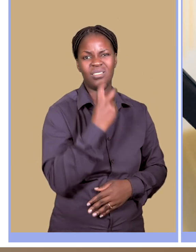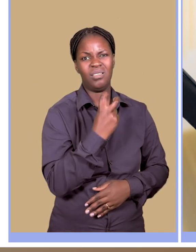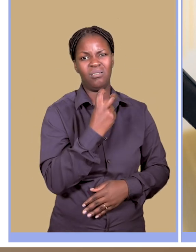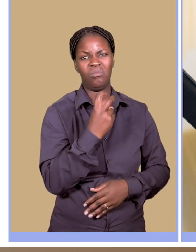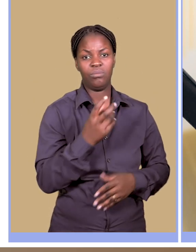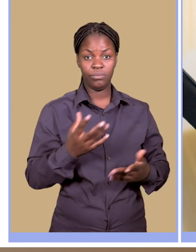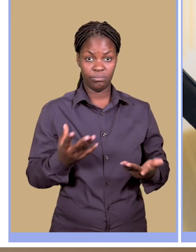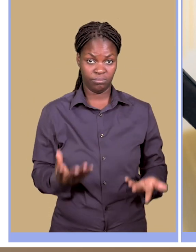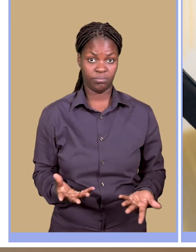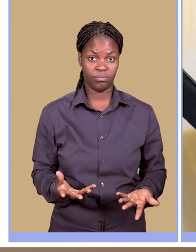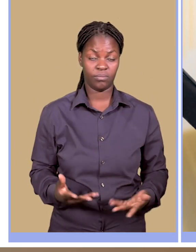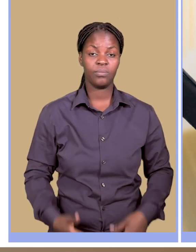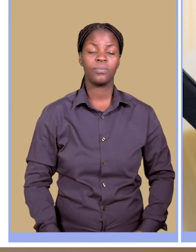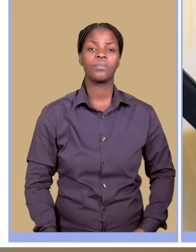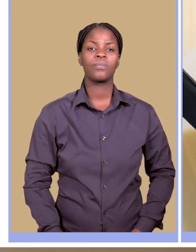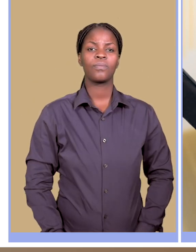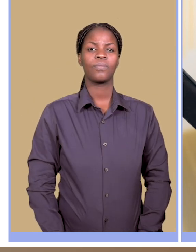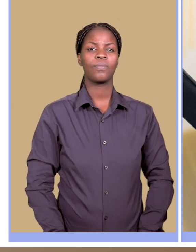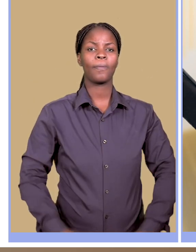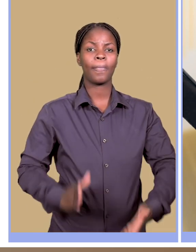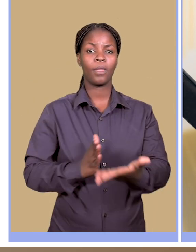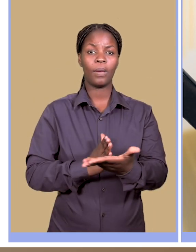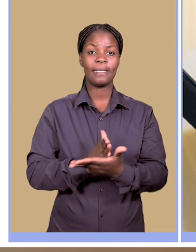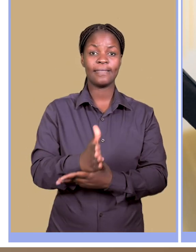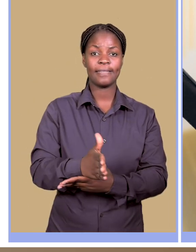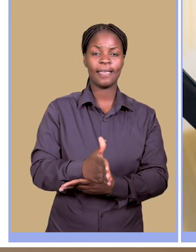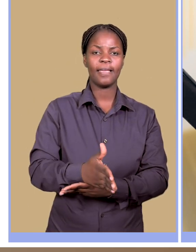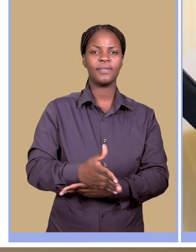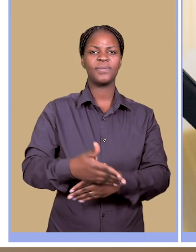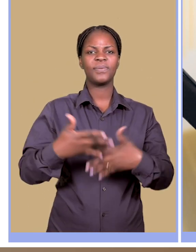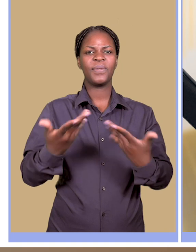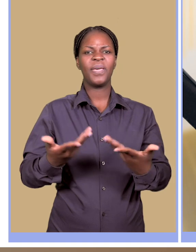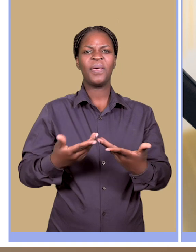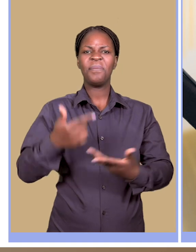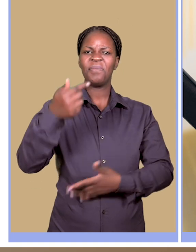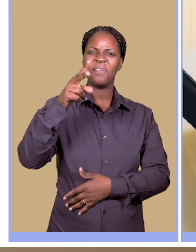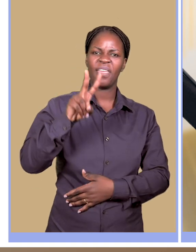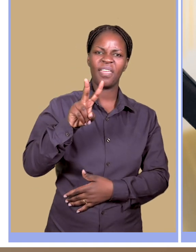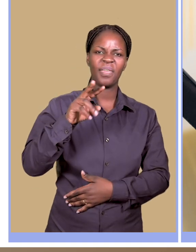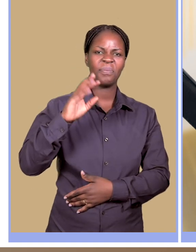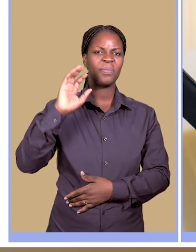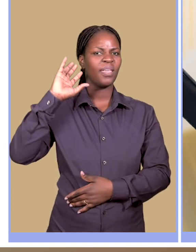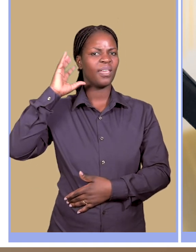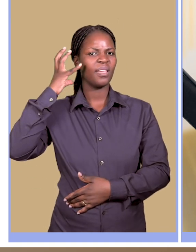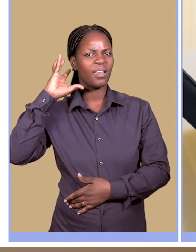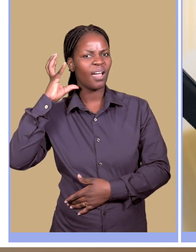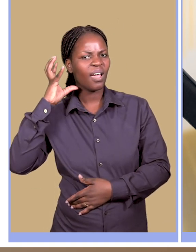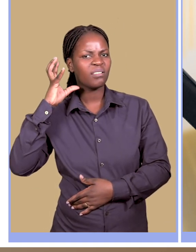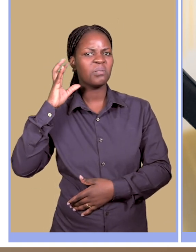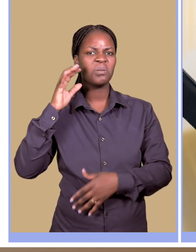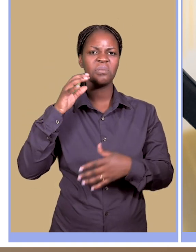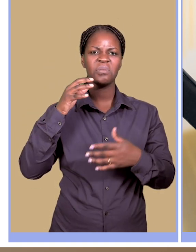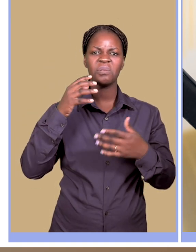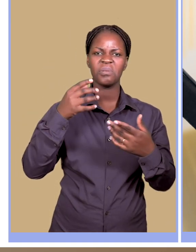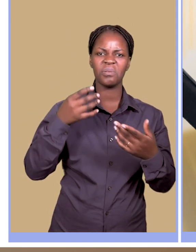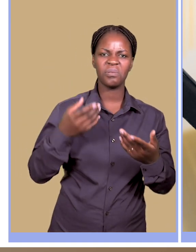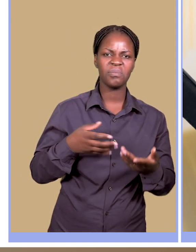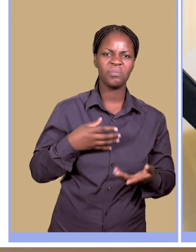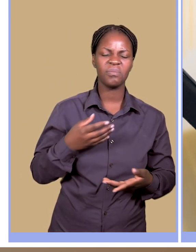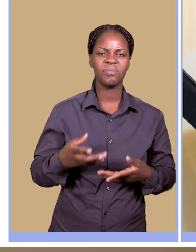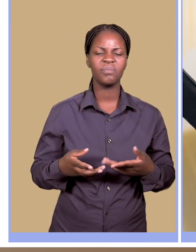elitiza serviços. Então, o acesso aos mídias de comunicação, portanto,